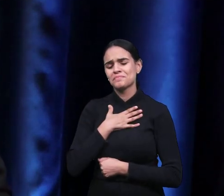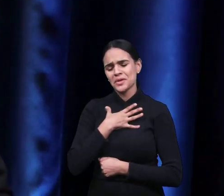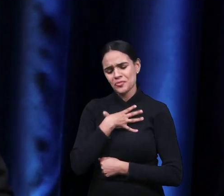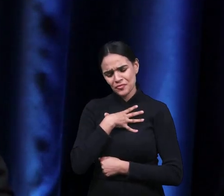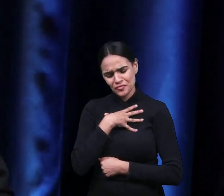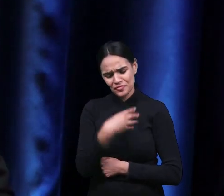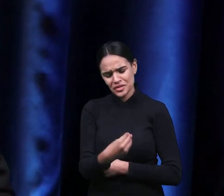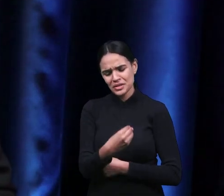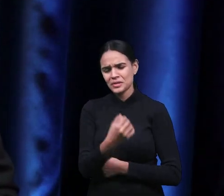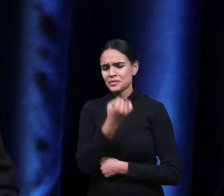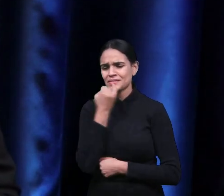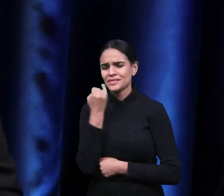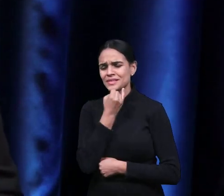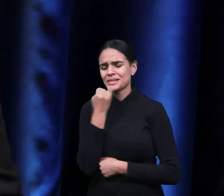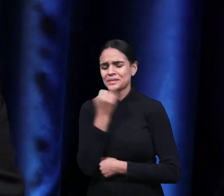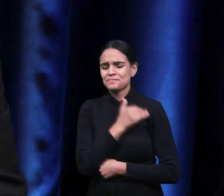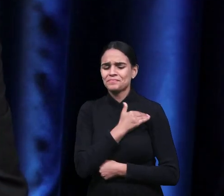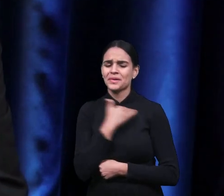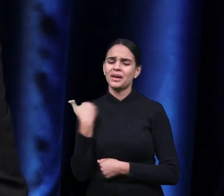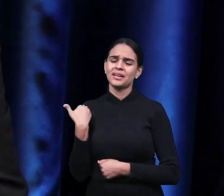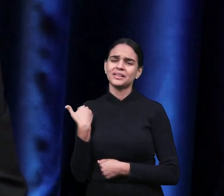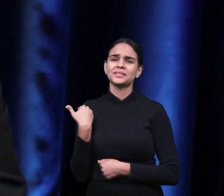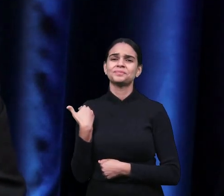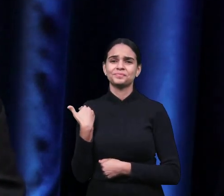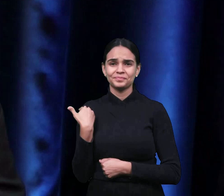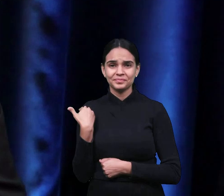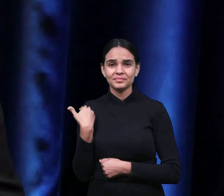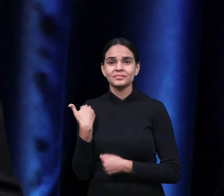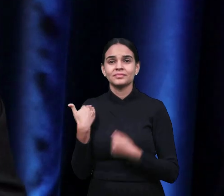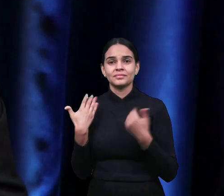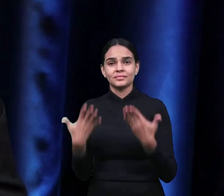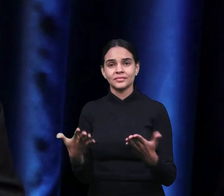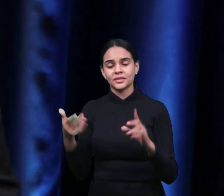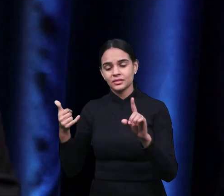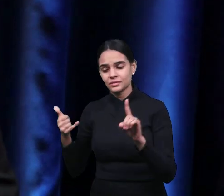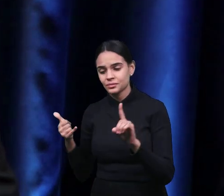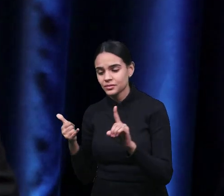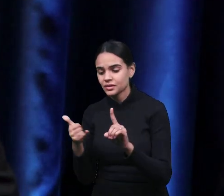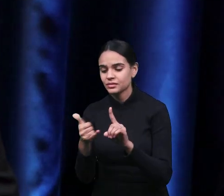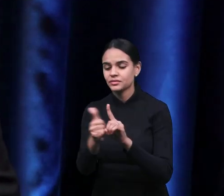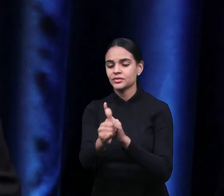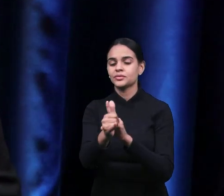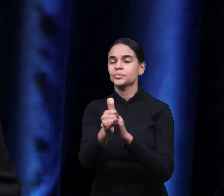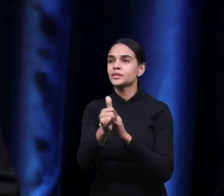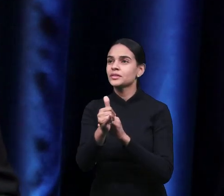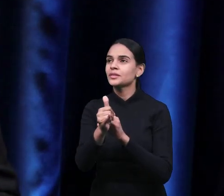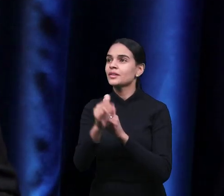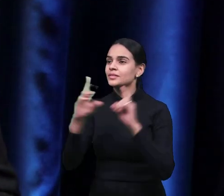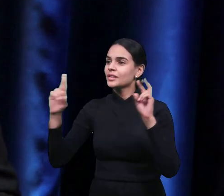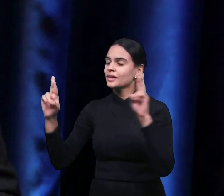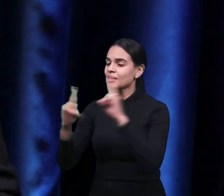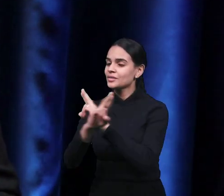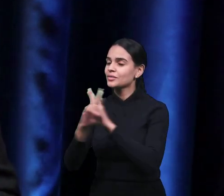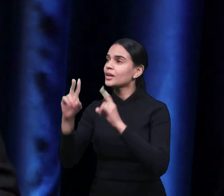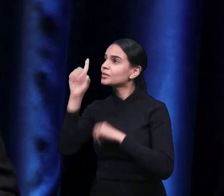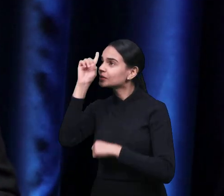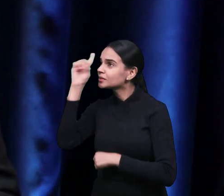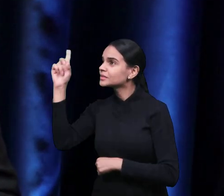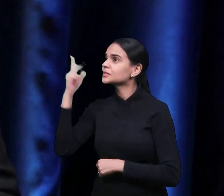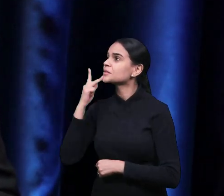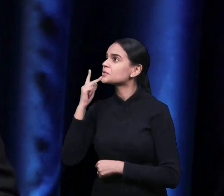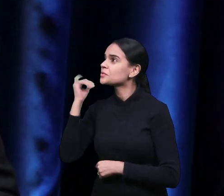ao longe ele viu. Então, nós vemos isso profeticamente, Deus Pai, desde a eternidade,